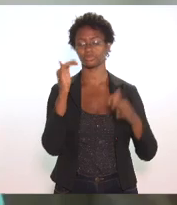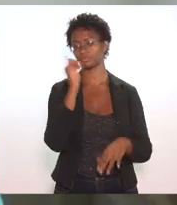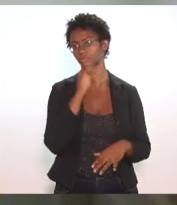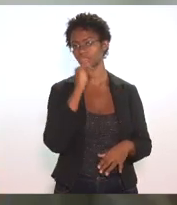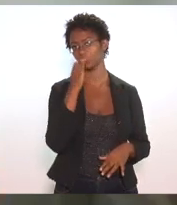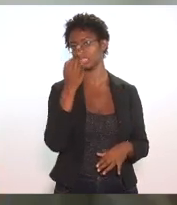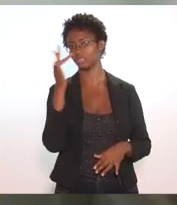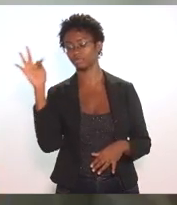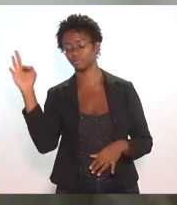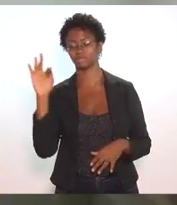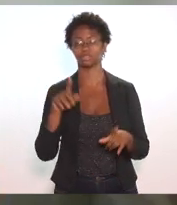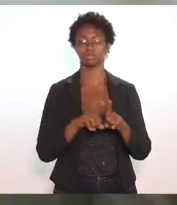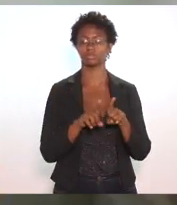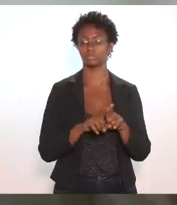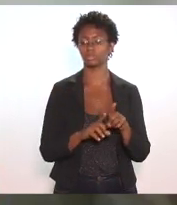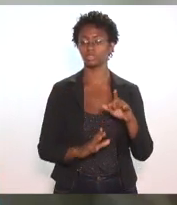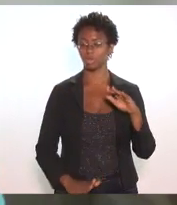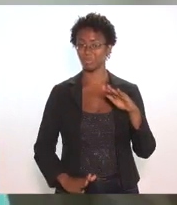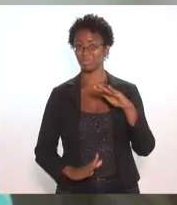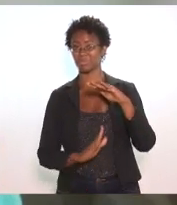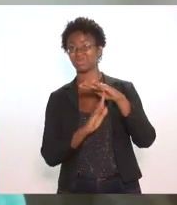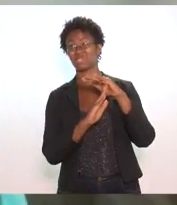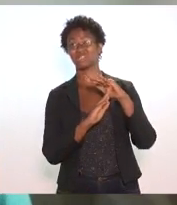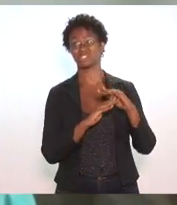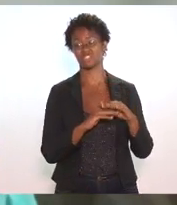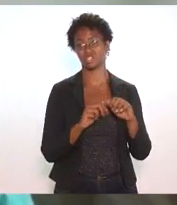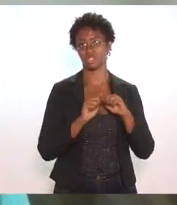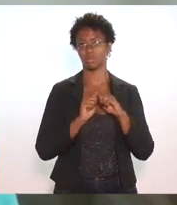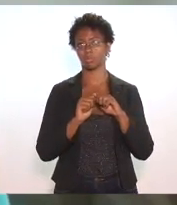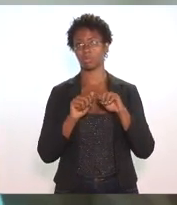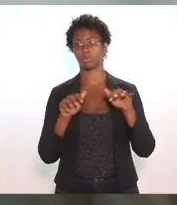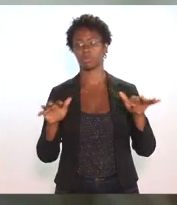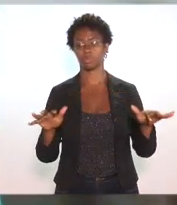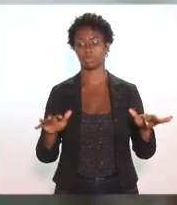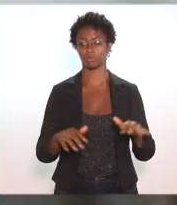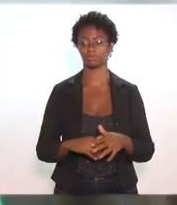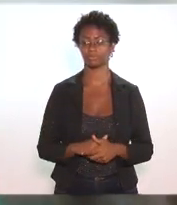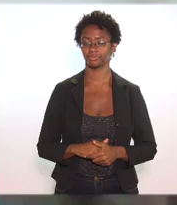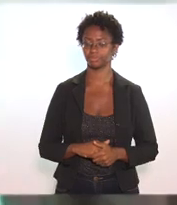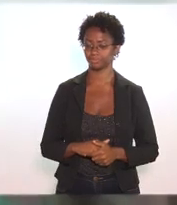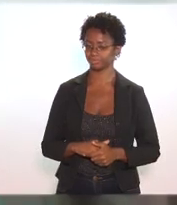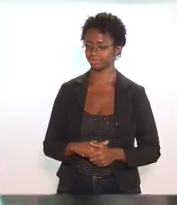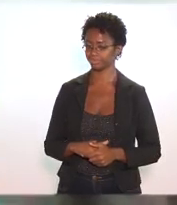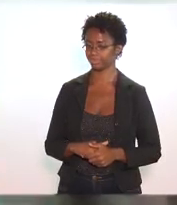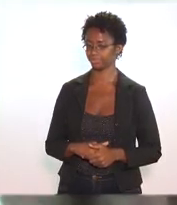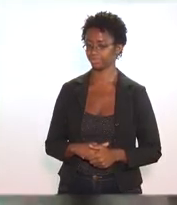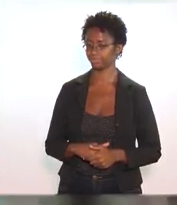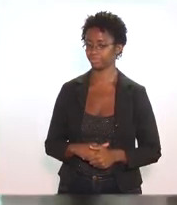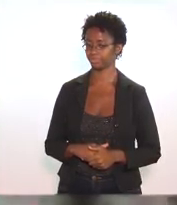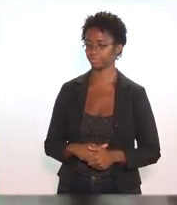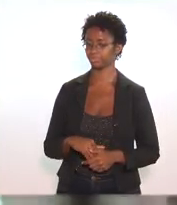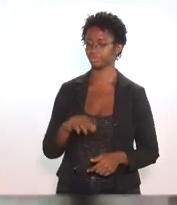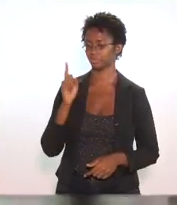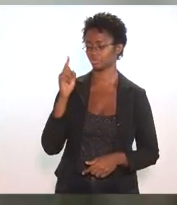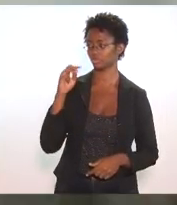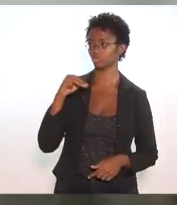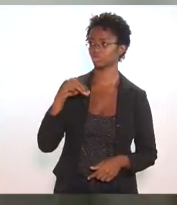França chegaram no pico da pandemia... Para concluir, deputado. Só um minutinho,